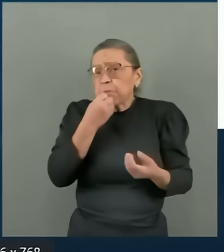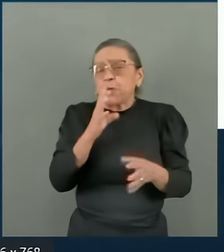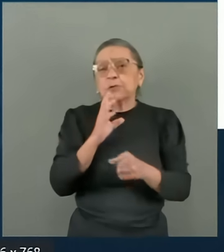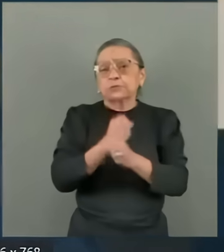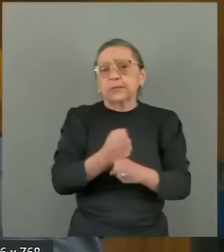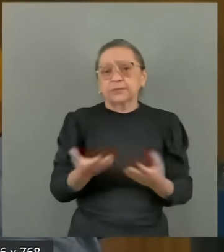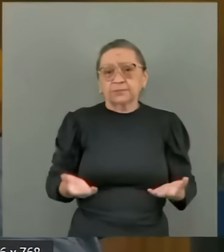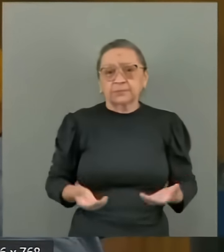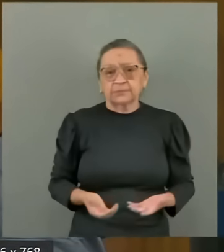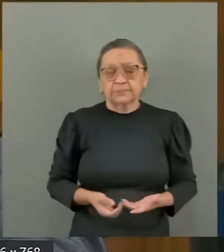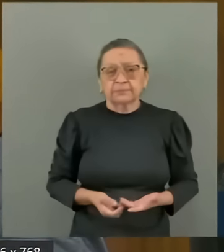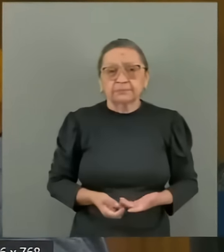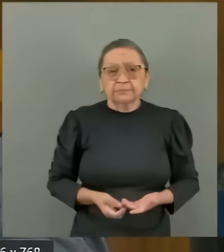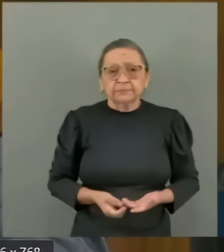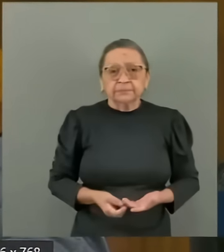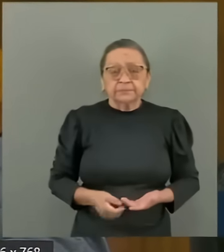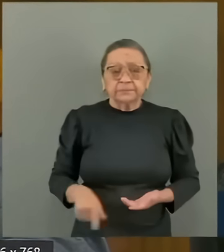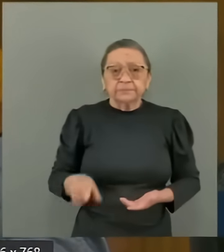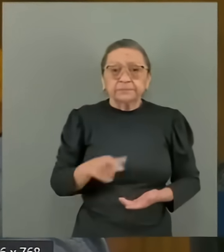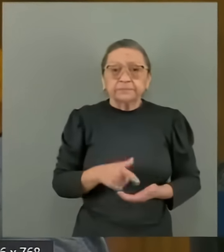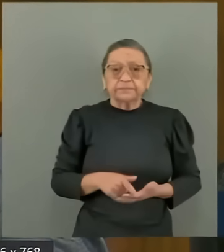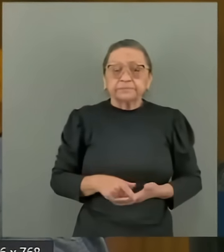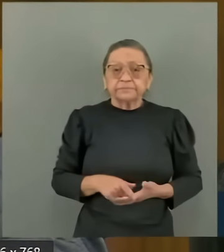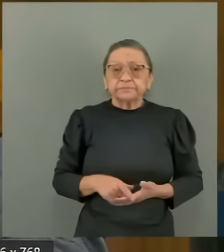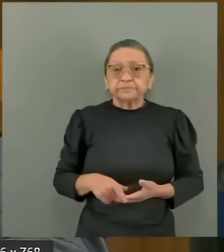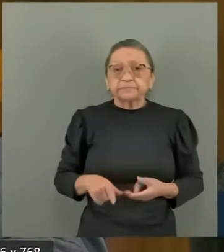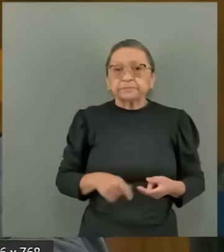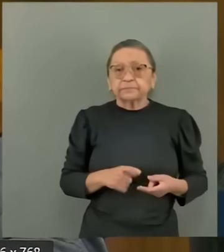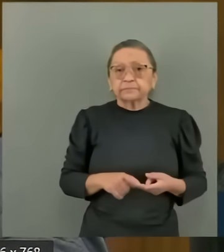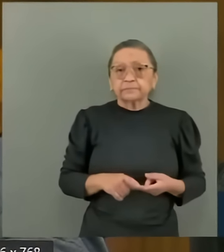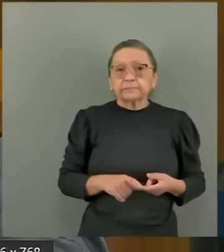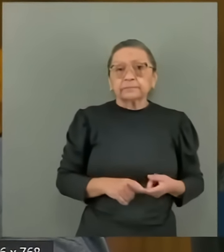efeito. Aí vem essa questão aí